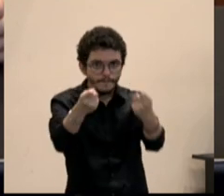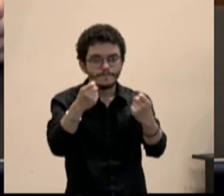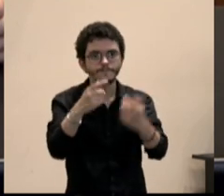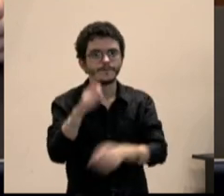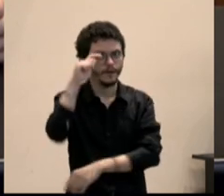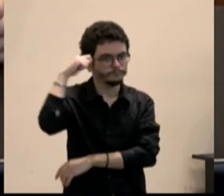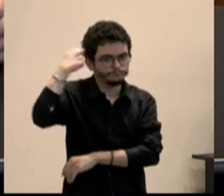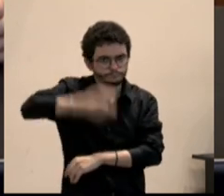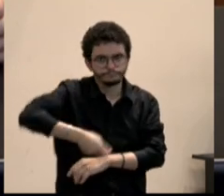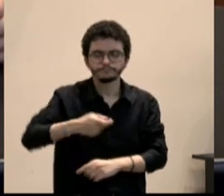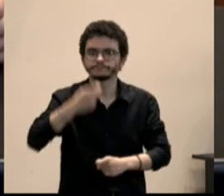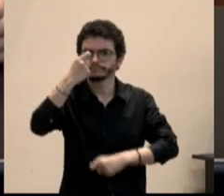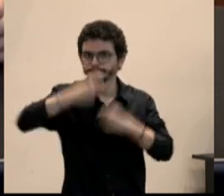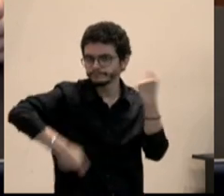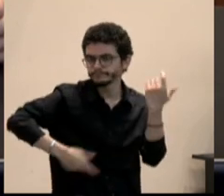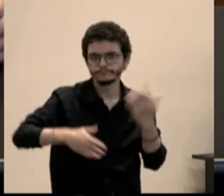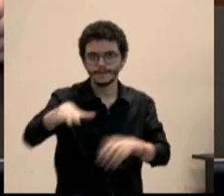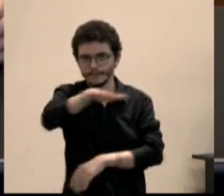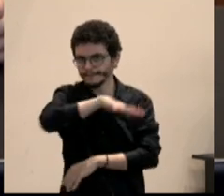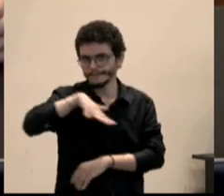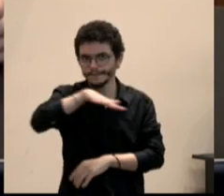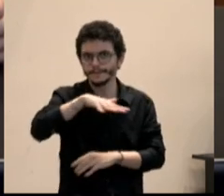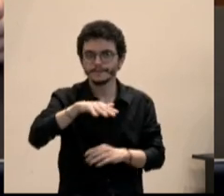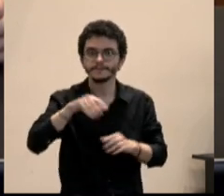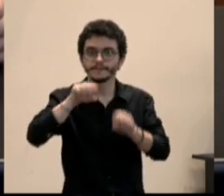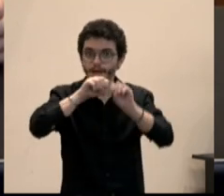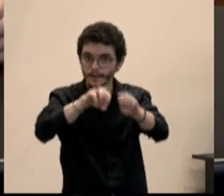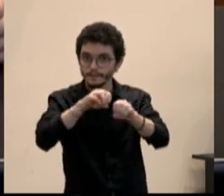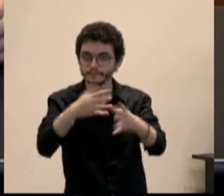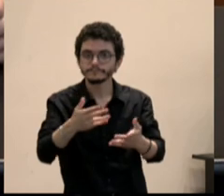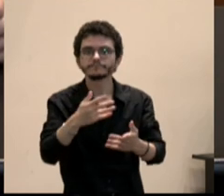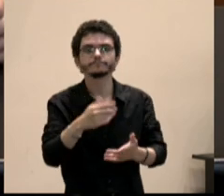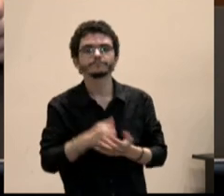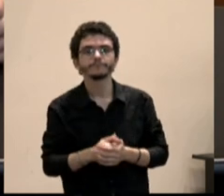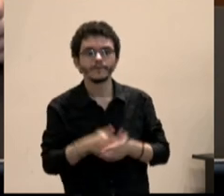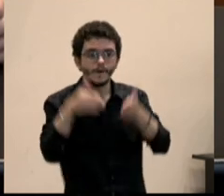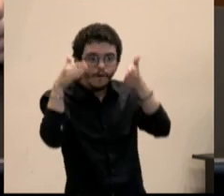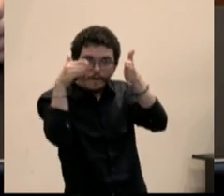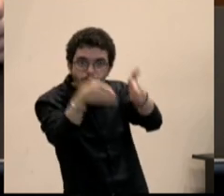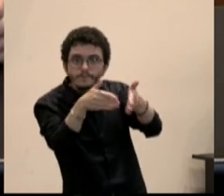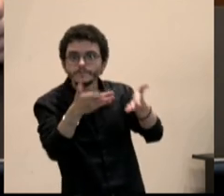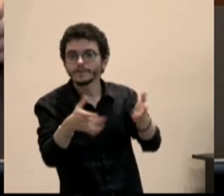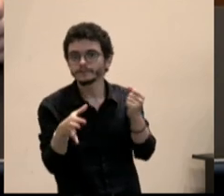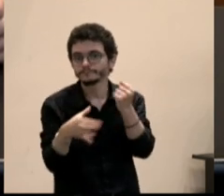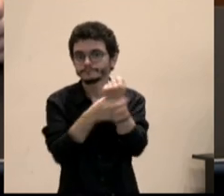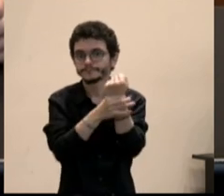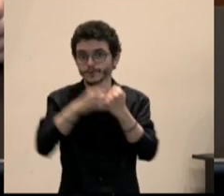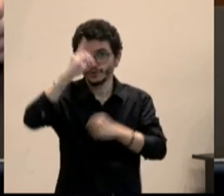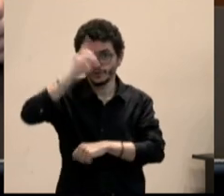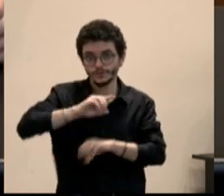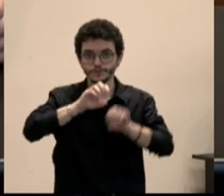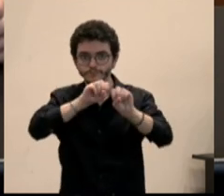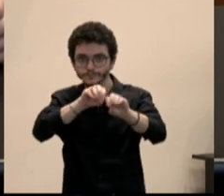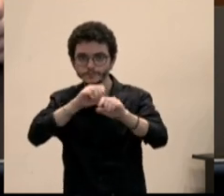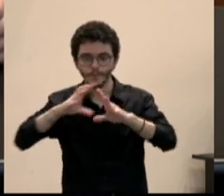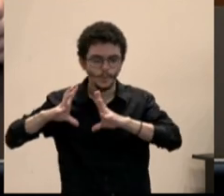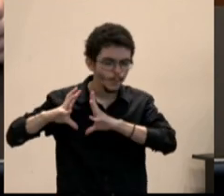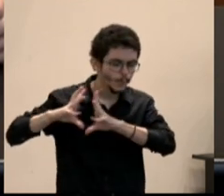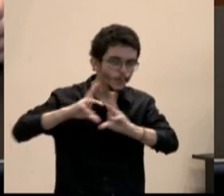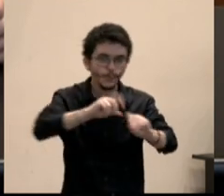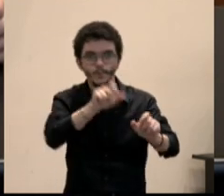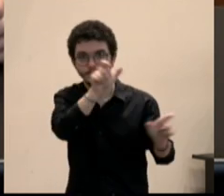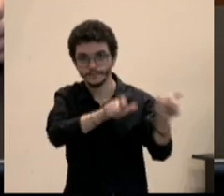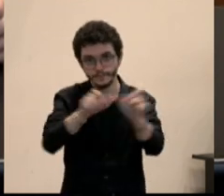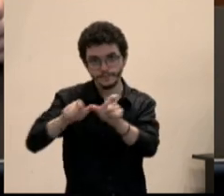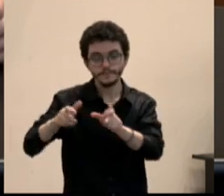racismo, sexismo no âmbito educacional. No intuito de assegurar o direito à educação de todas as